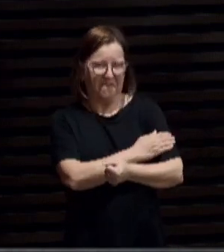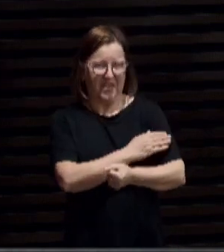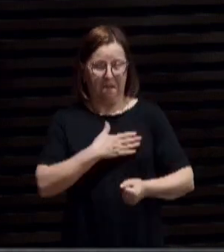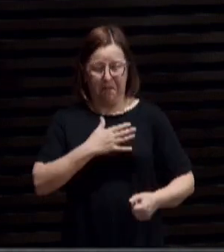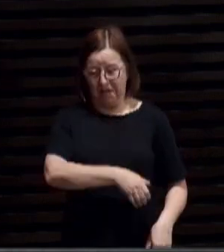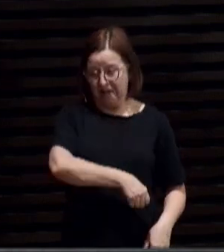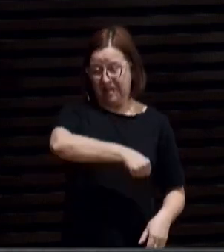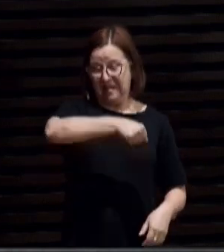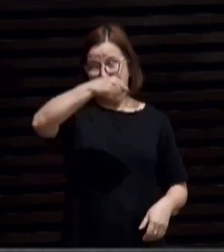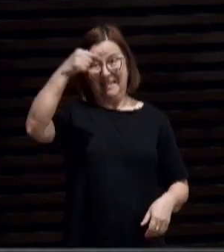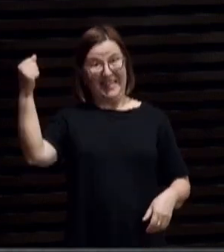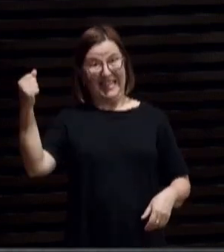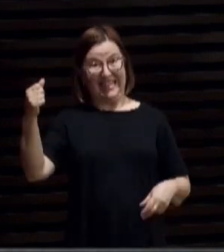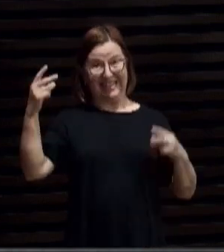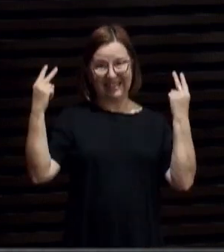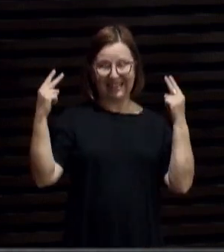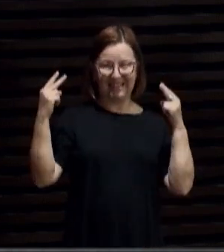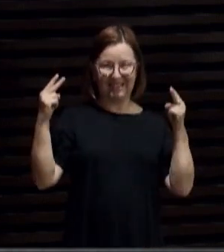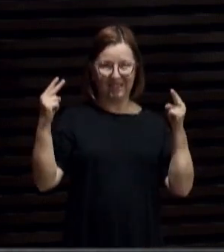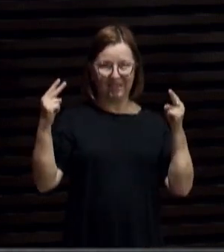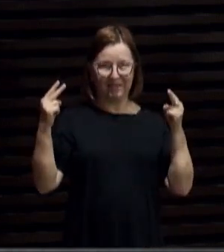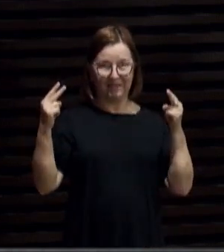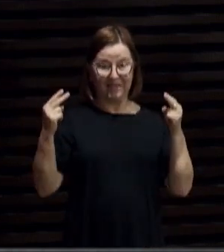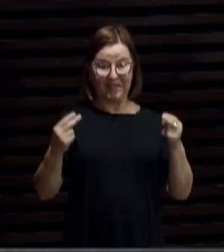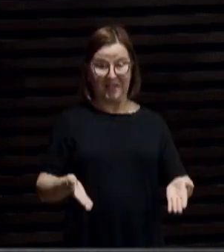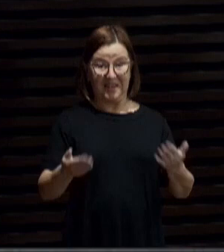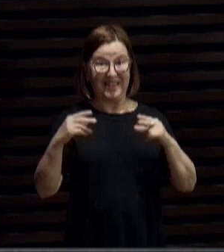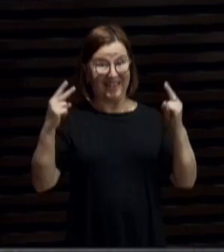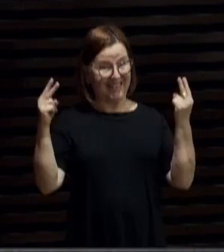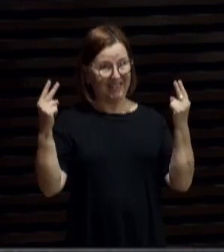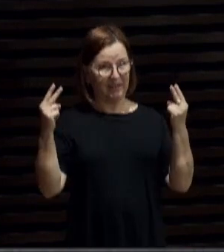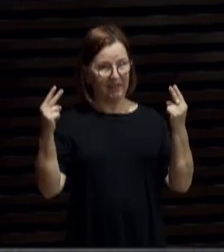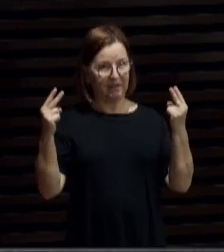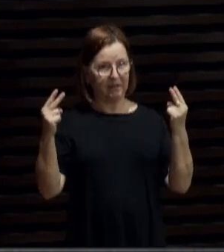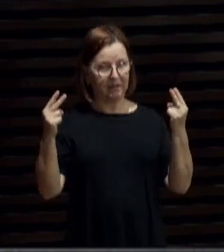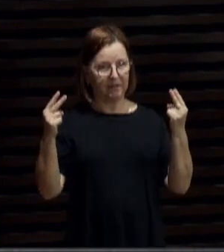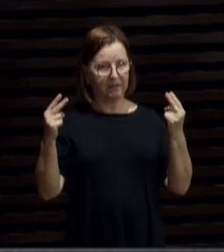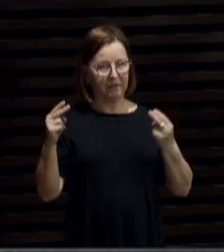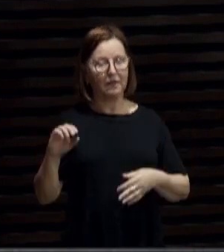espada vencedora trarão a vitória, a